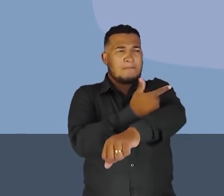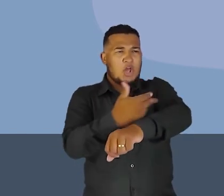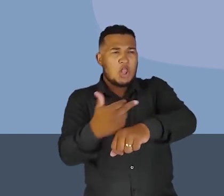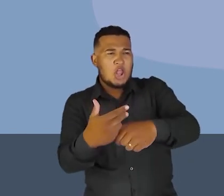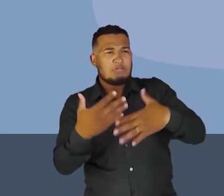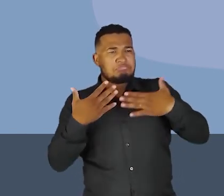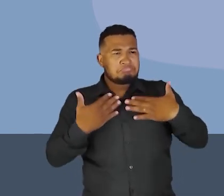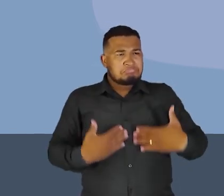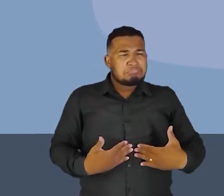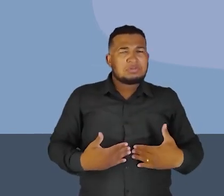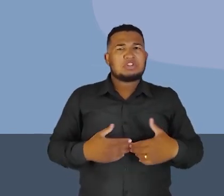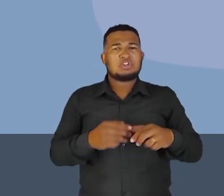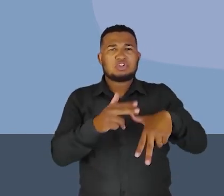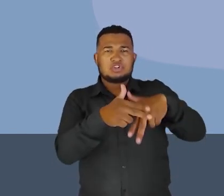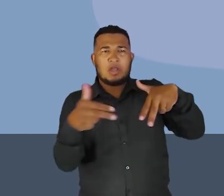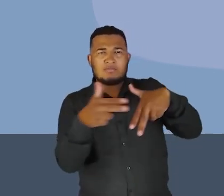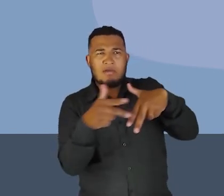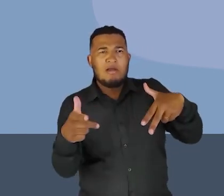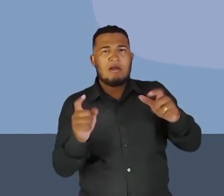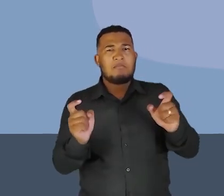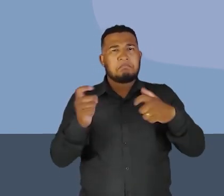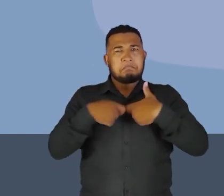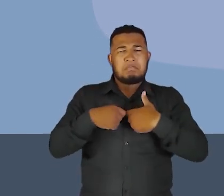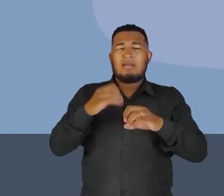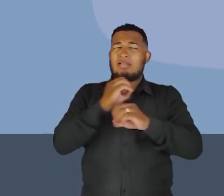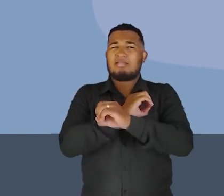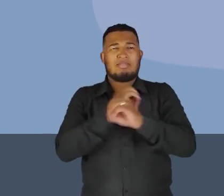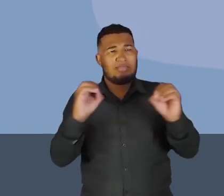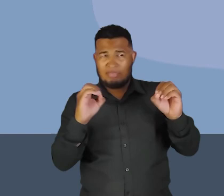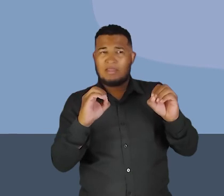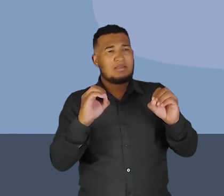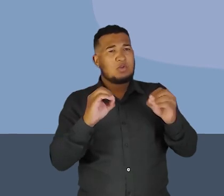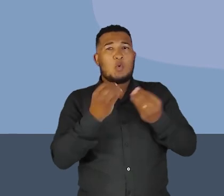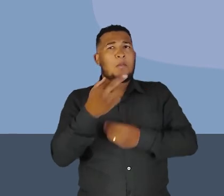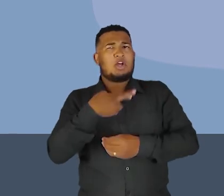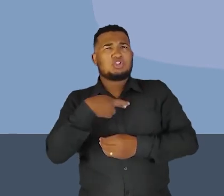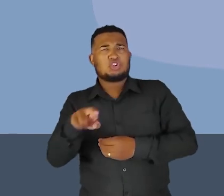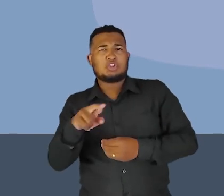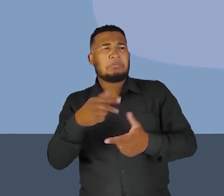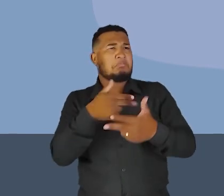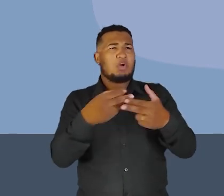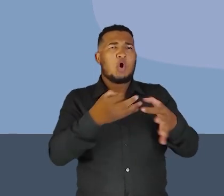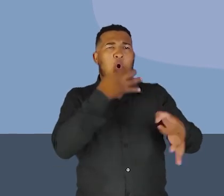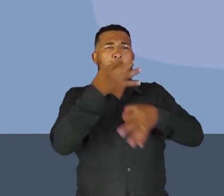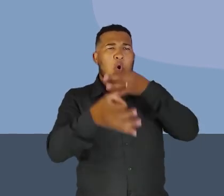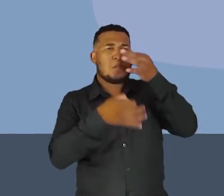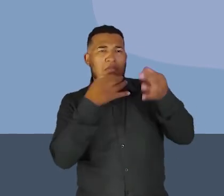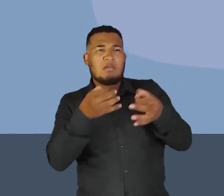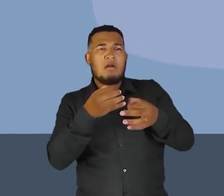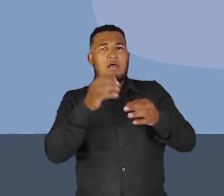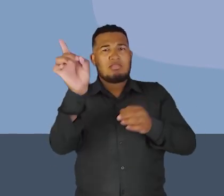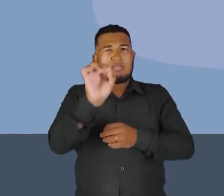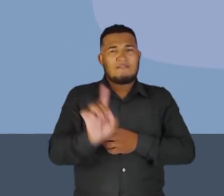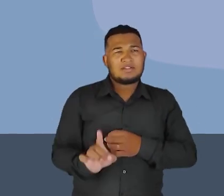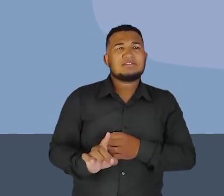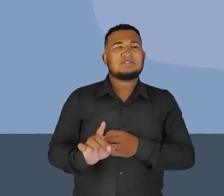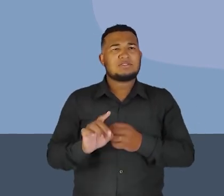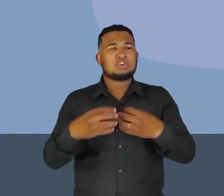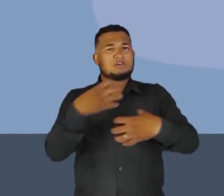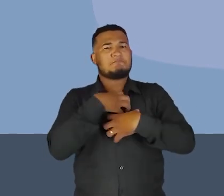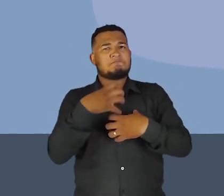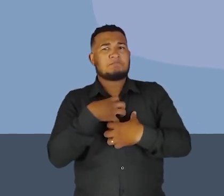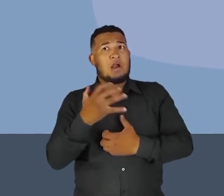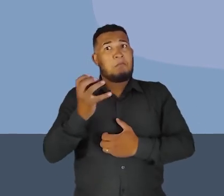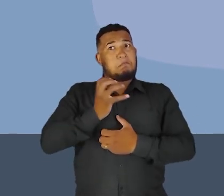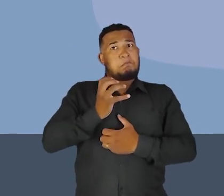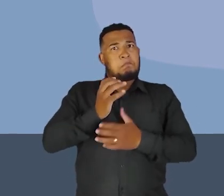origem, idade, sexo, orientação sexual, idioma ou religião, opinião, deficiência, condição social ou